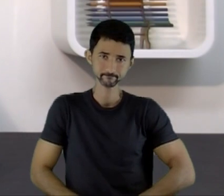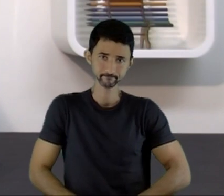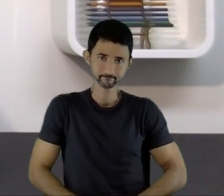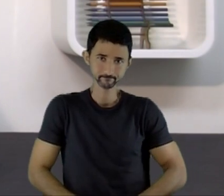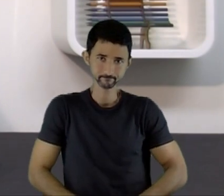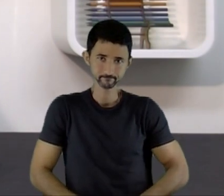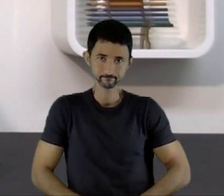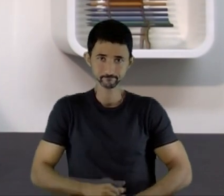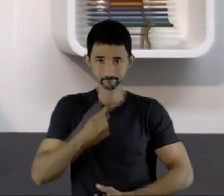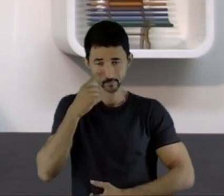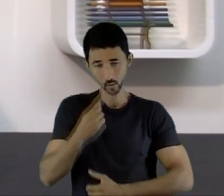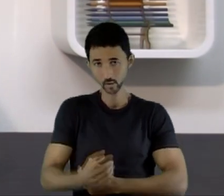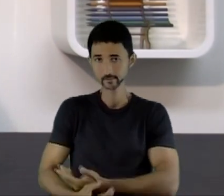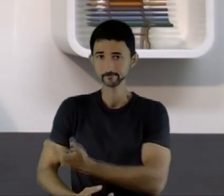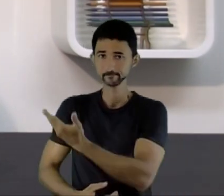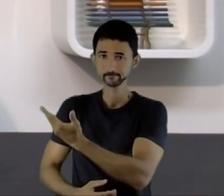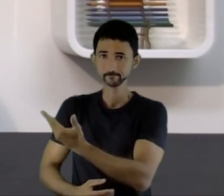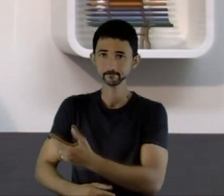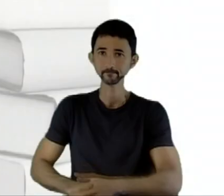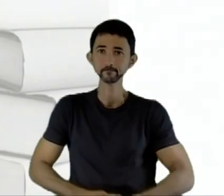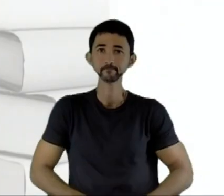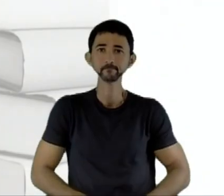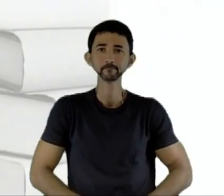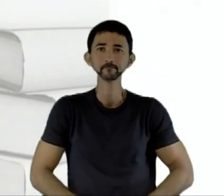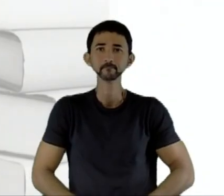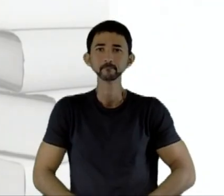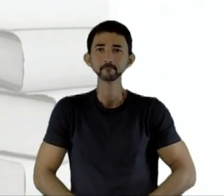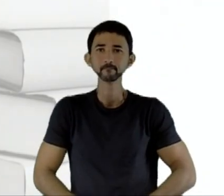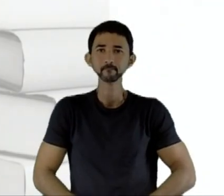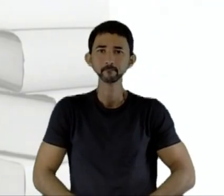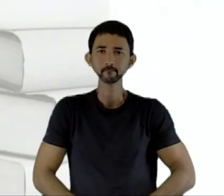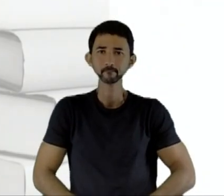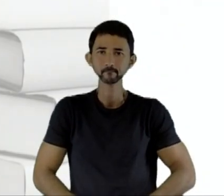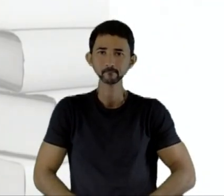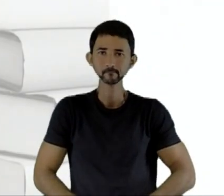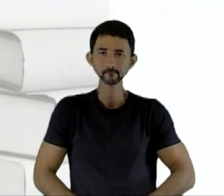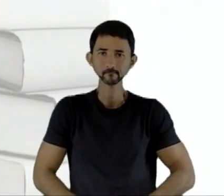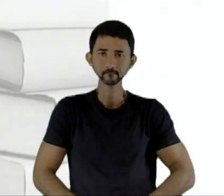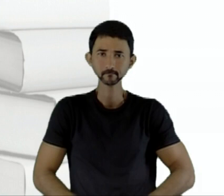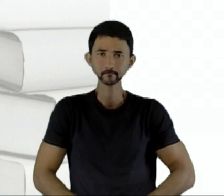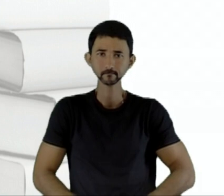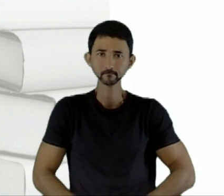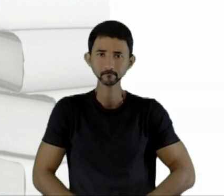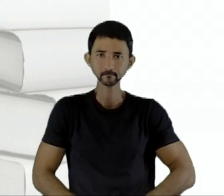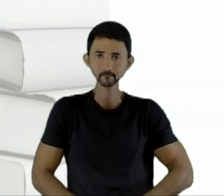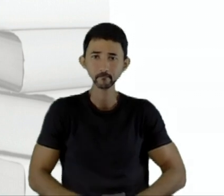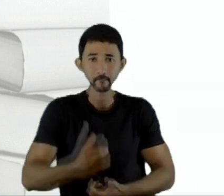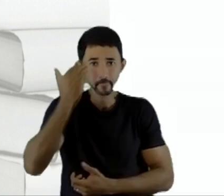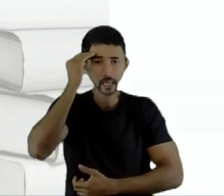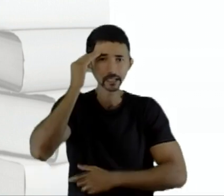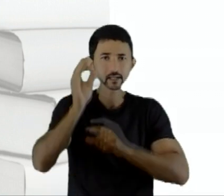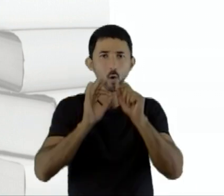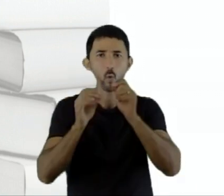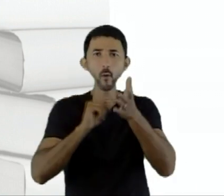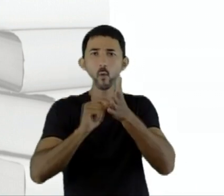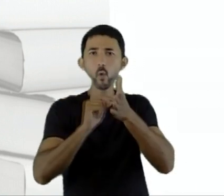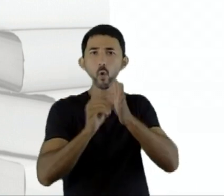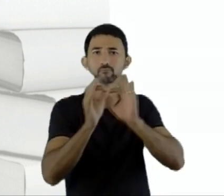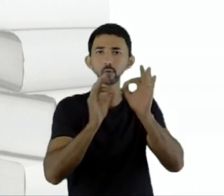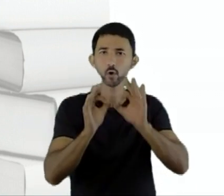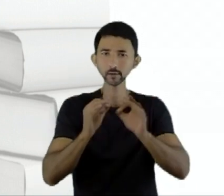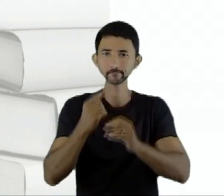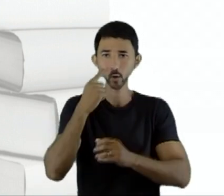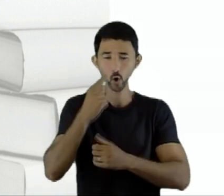do último pedacinho do texto. Você volta aí para a tela para você entender algumas coisas relacionadas à